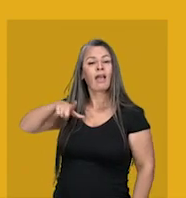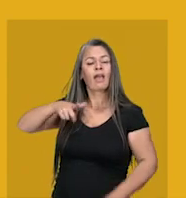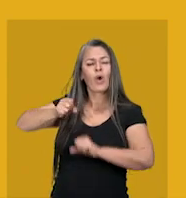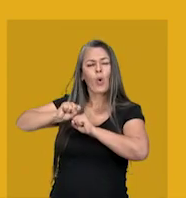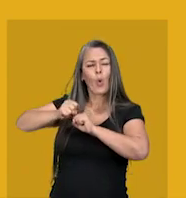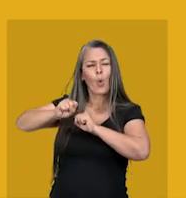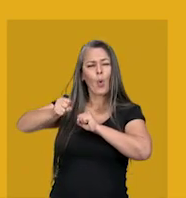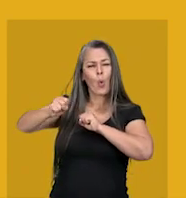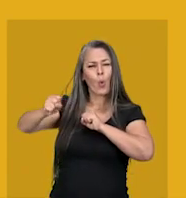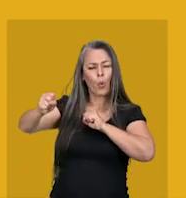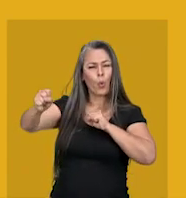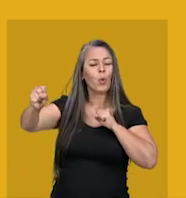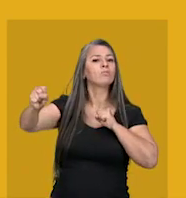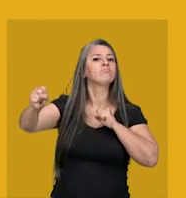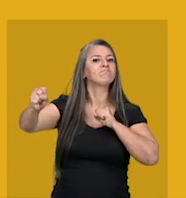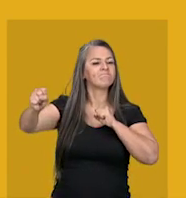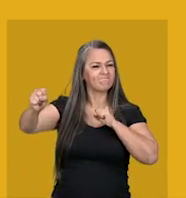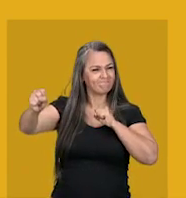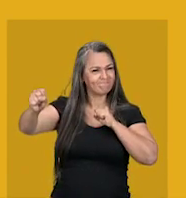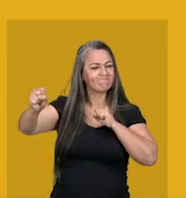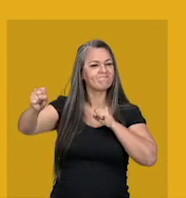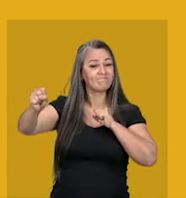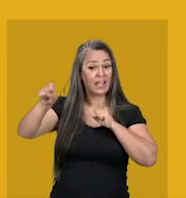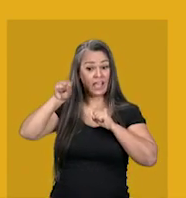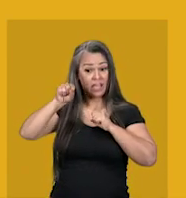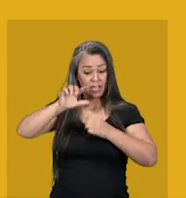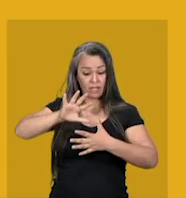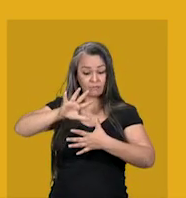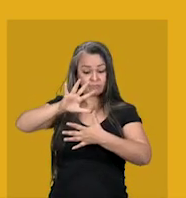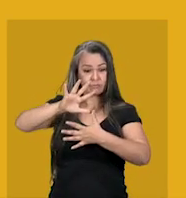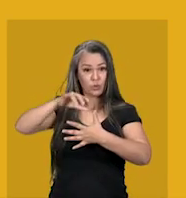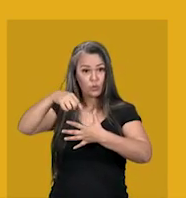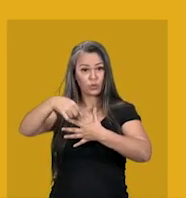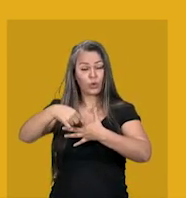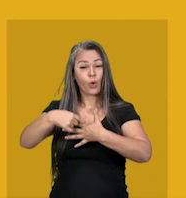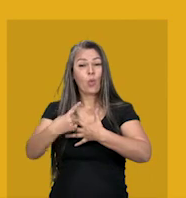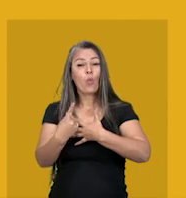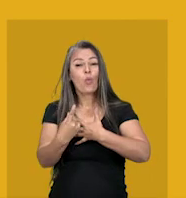territorial, além de uma posição geográfica que torna o continente o